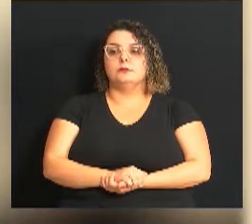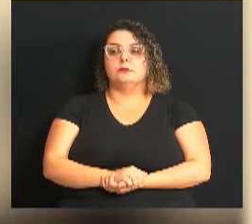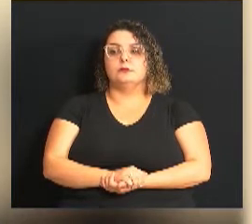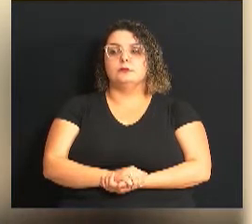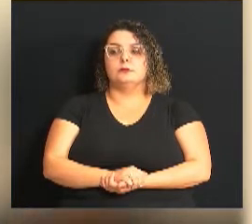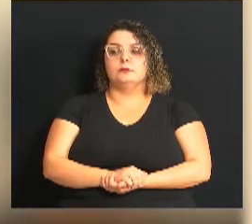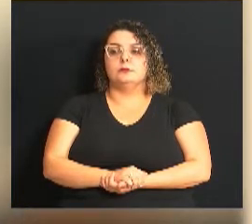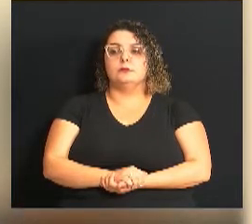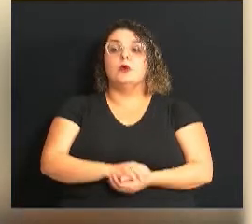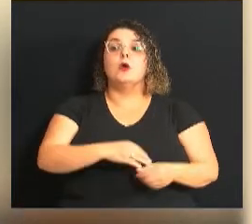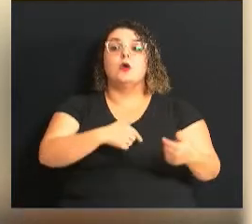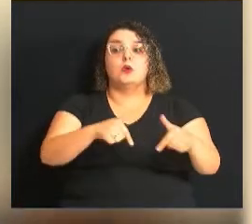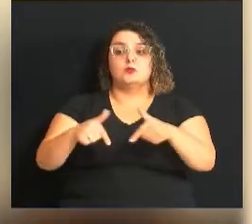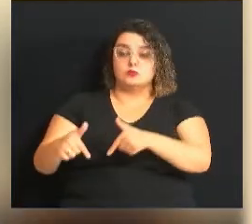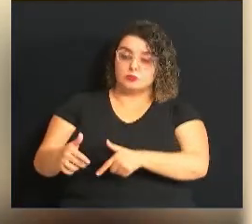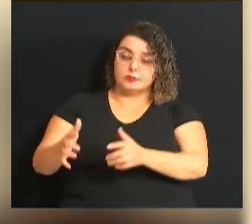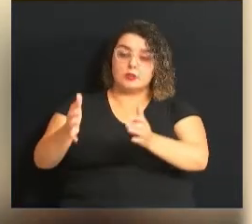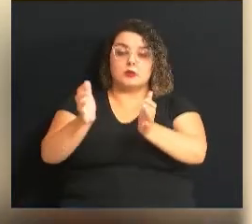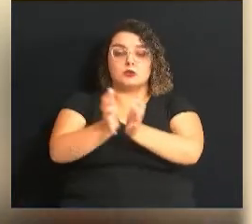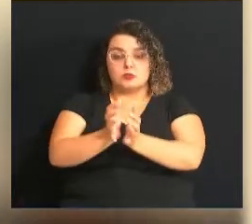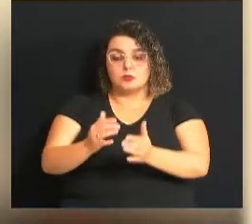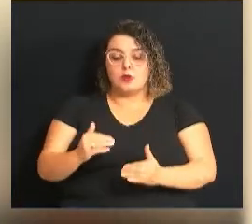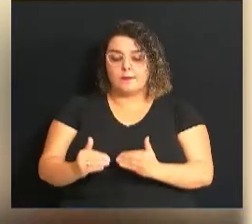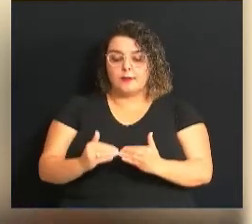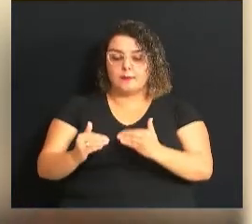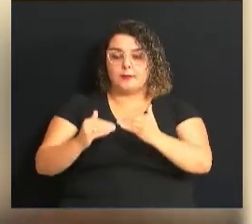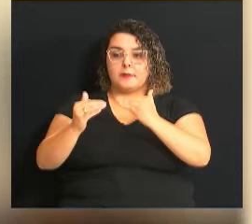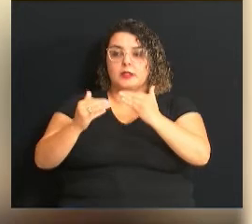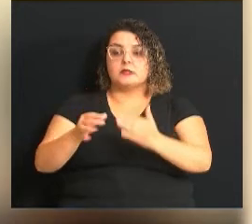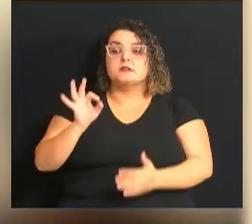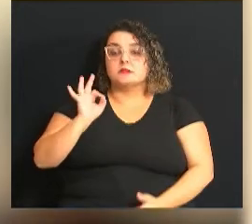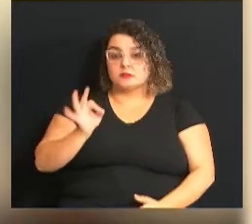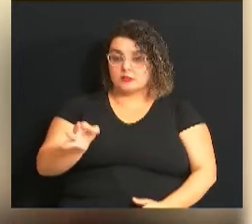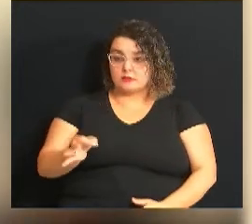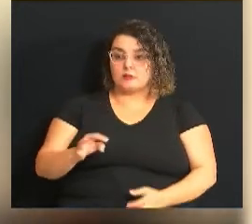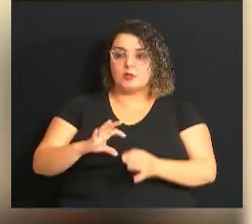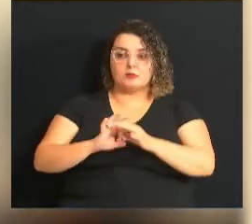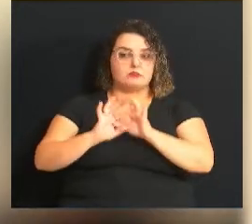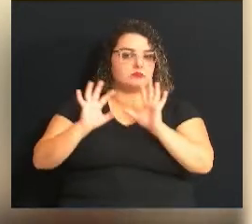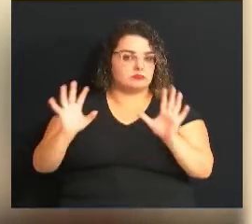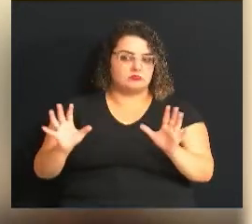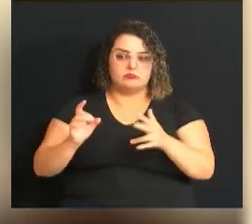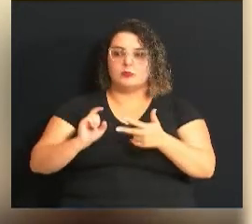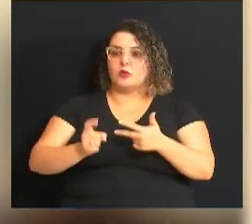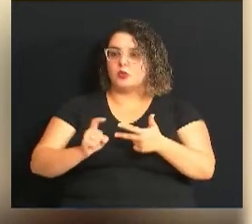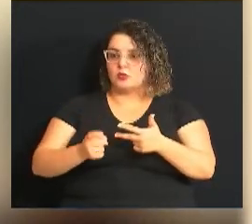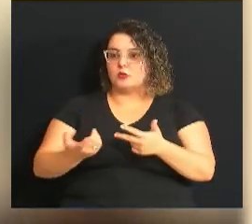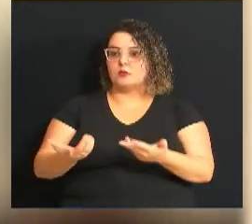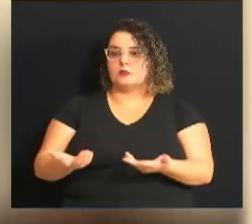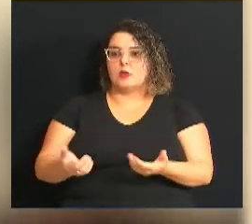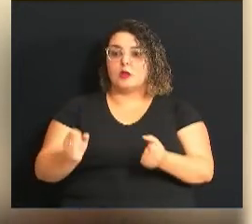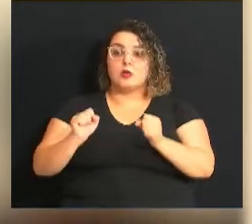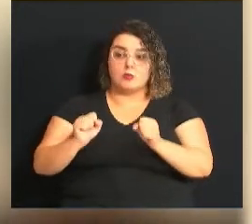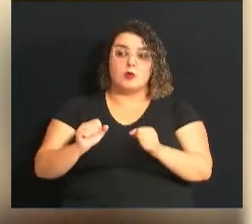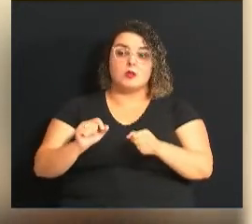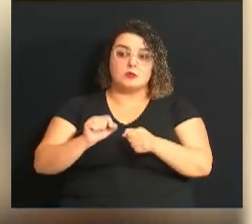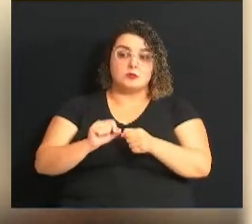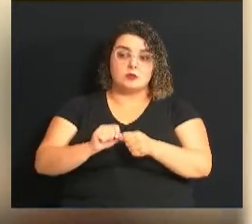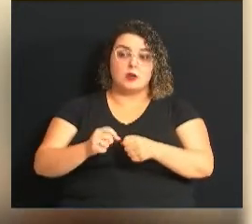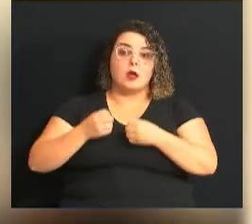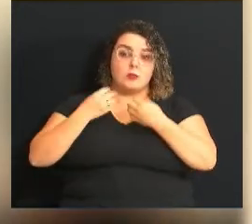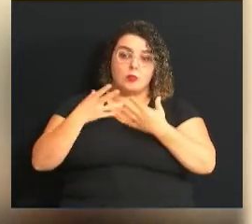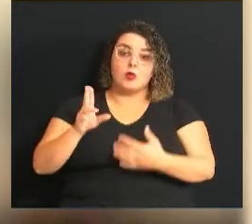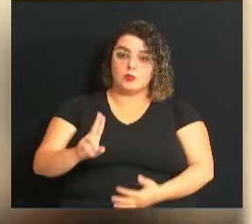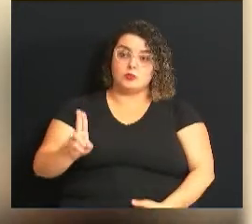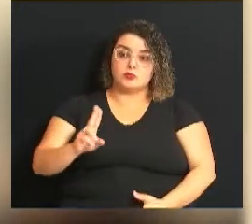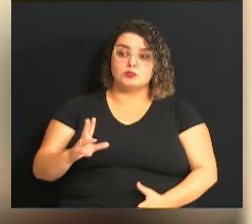O trabalho que a comissão produziu certamente estará à disposição do Executivo, que possa fazer bom uso de